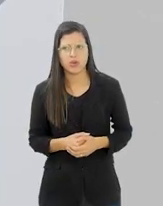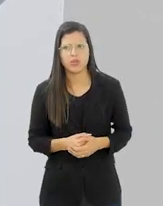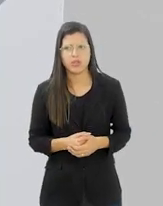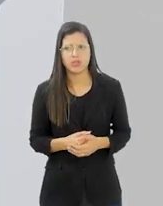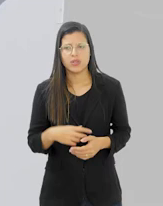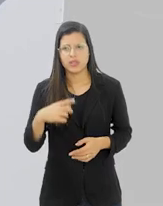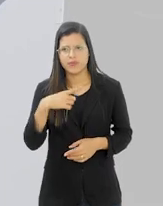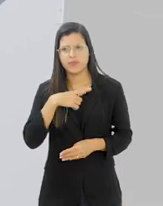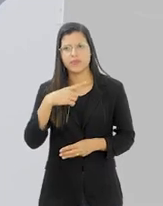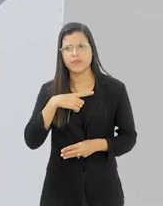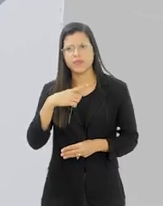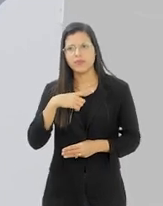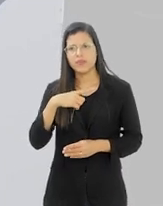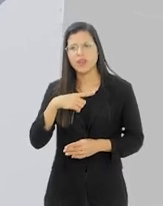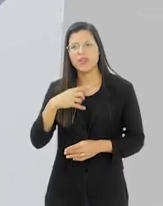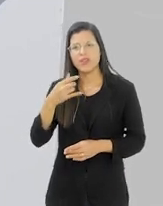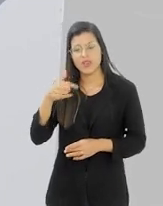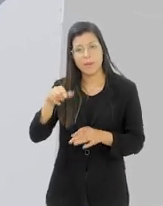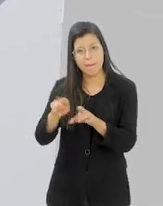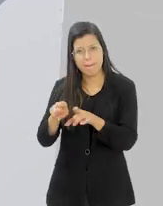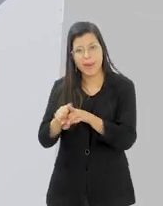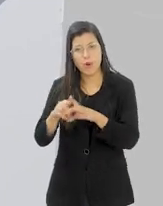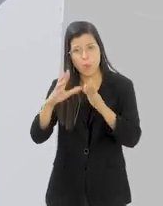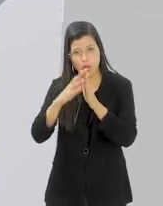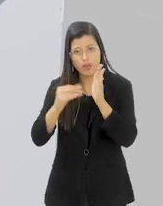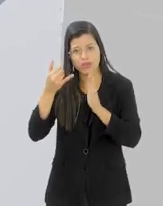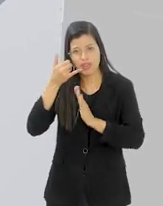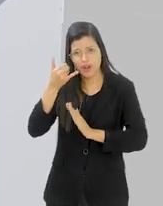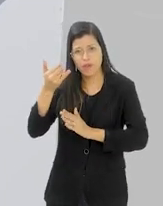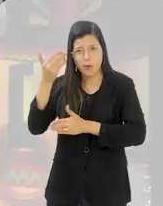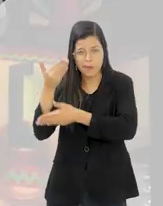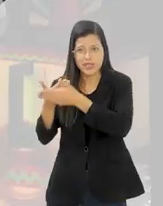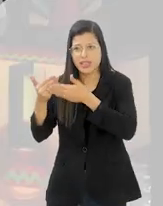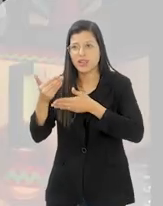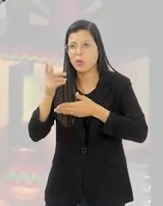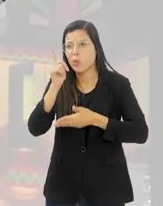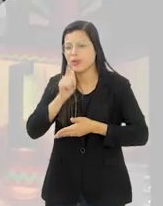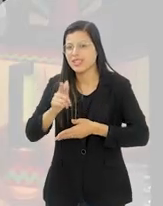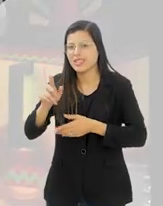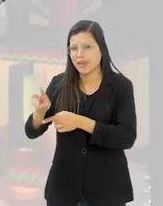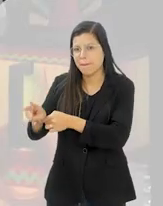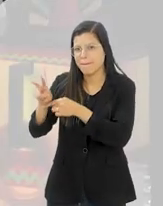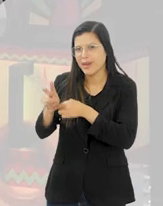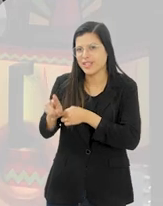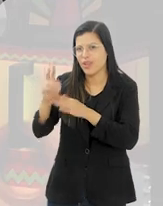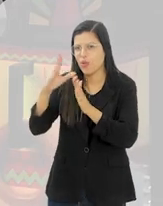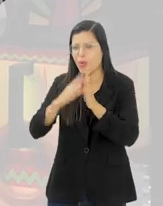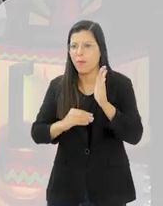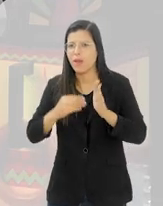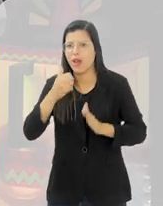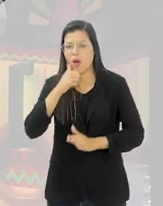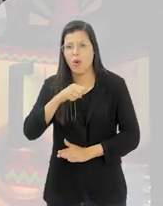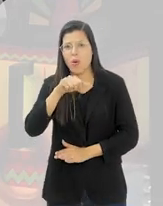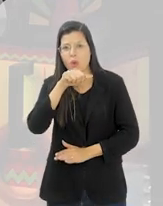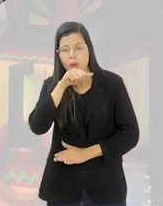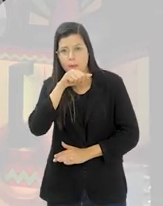em casa. Exatamente, é uma réplica do telefone da época que ele usava, né? Que eu consegui emprestado para copiar